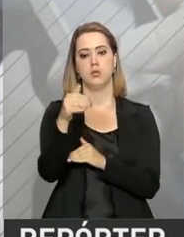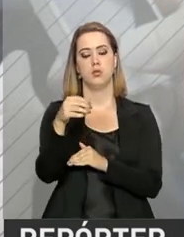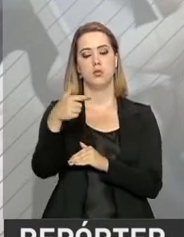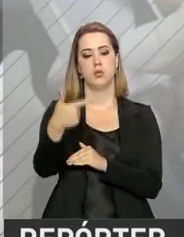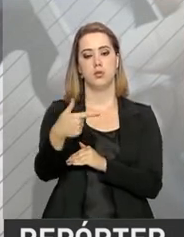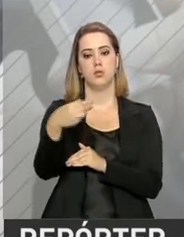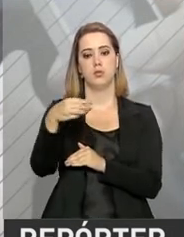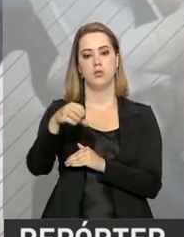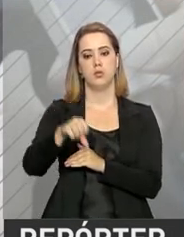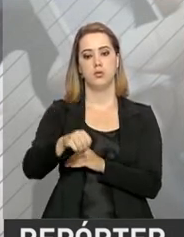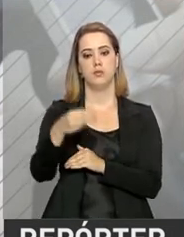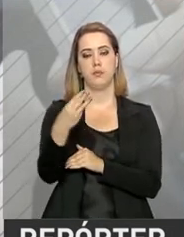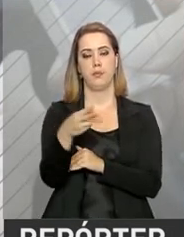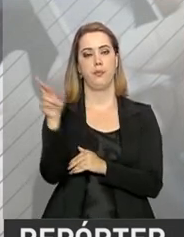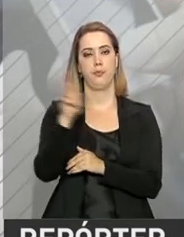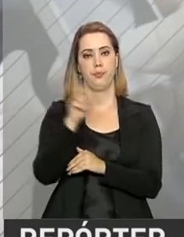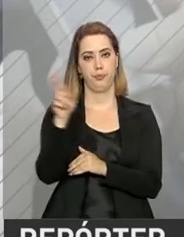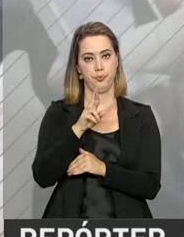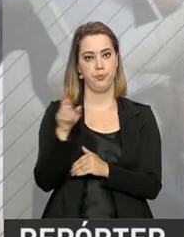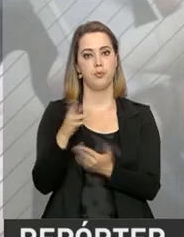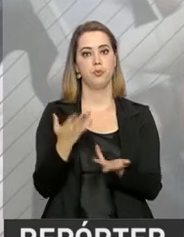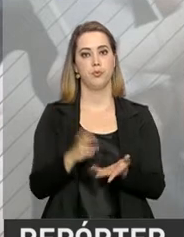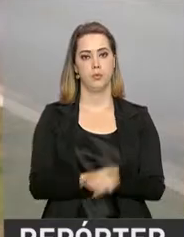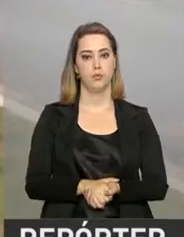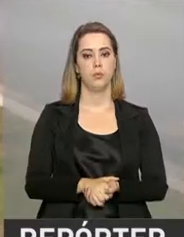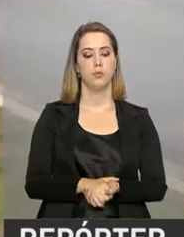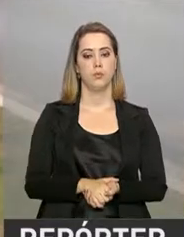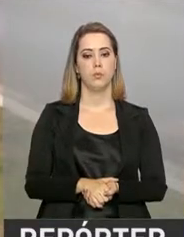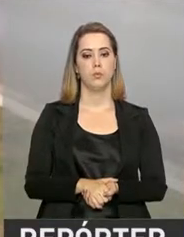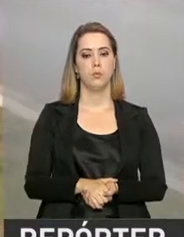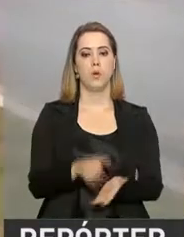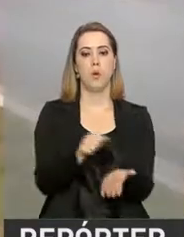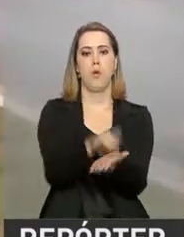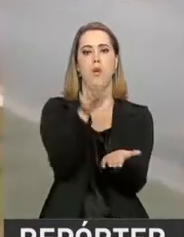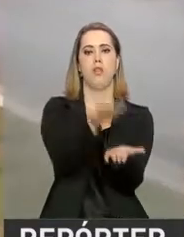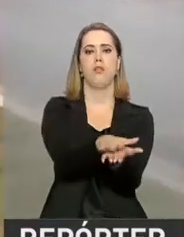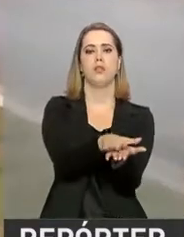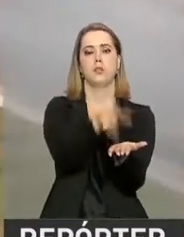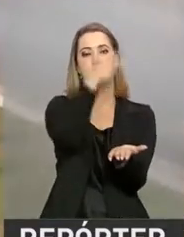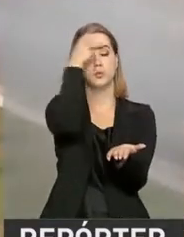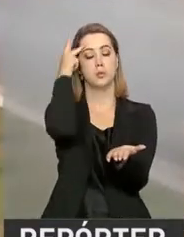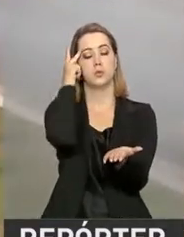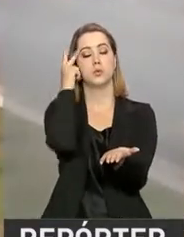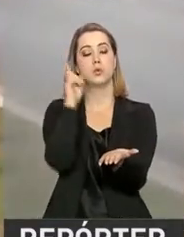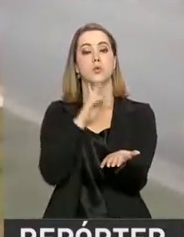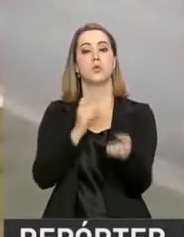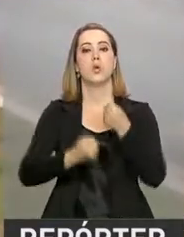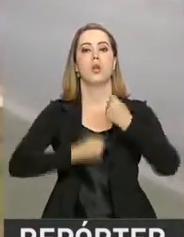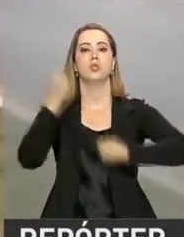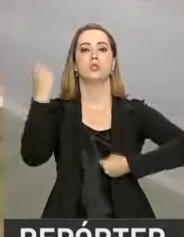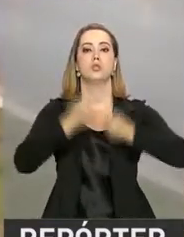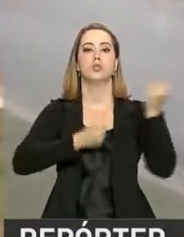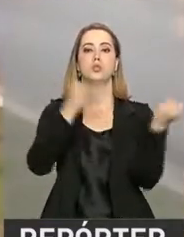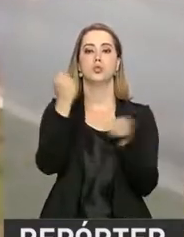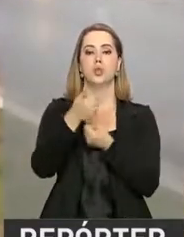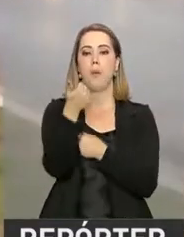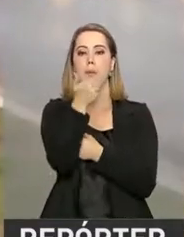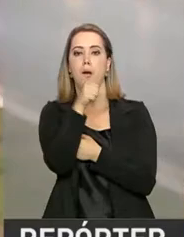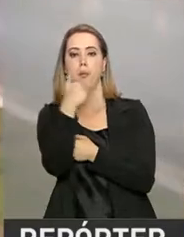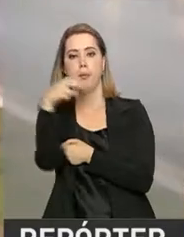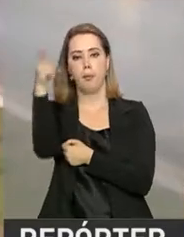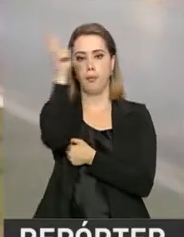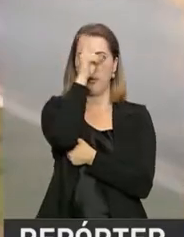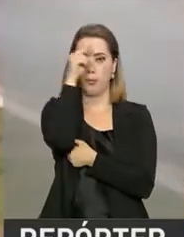293 reais e quarenta e sete centavos ea multa para o motorista flagrado dirigindo alcoolizado e que se